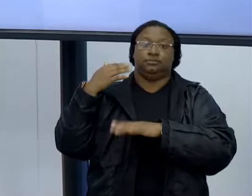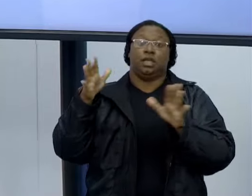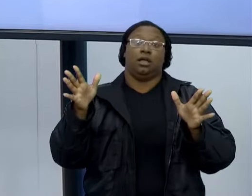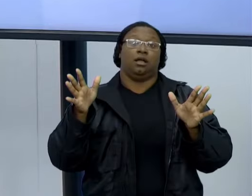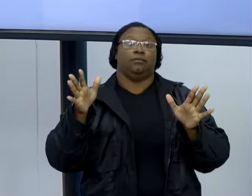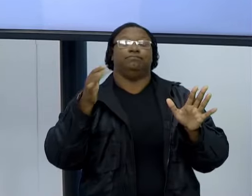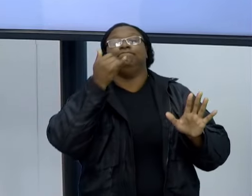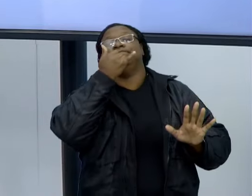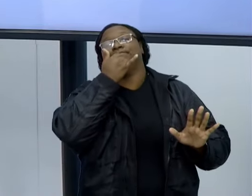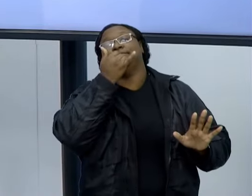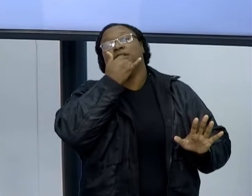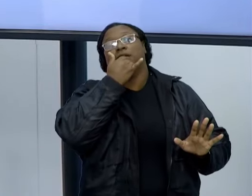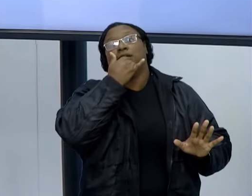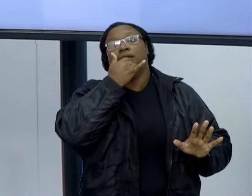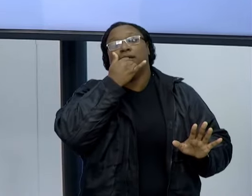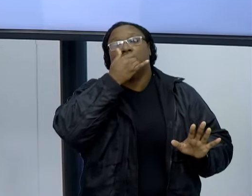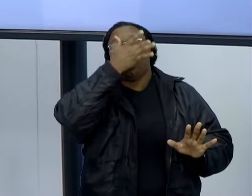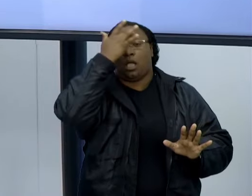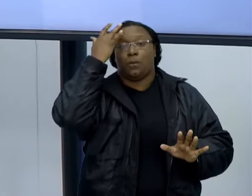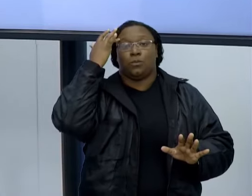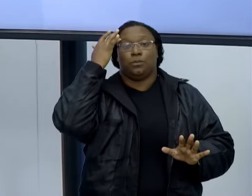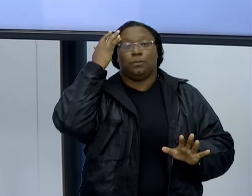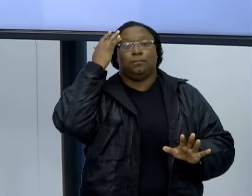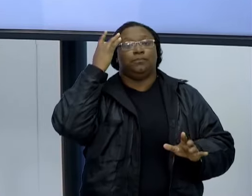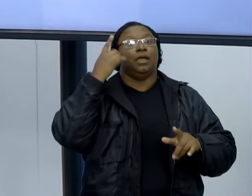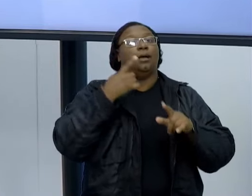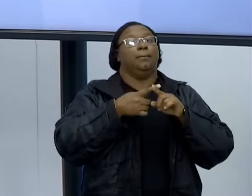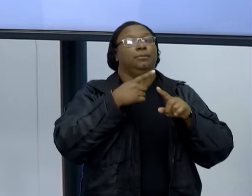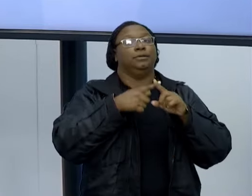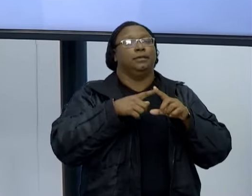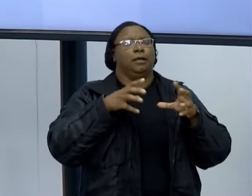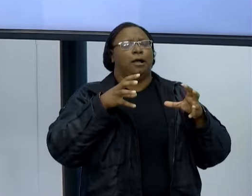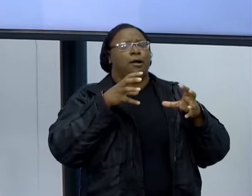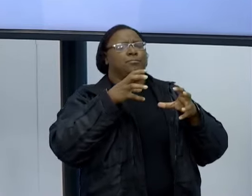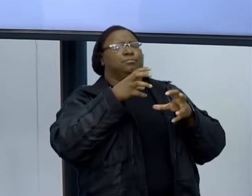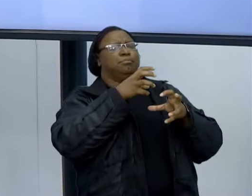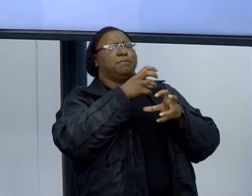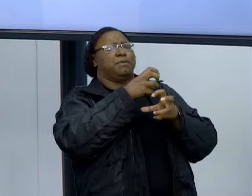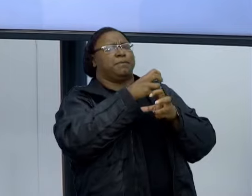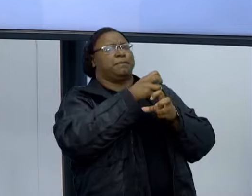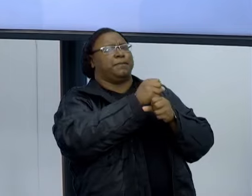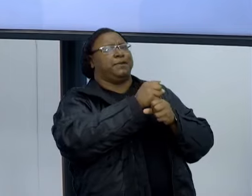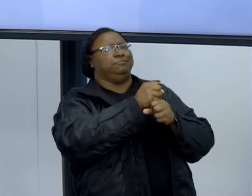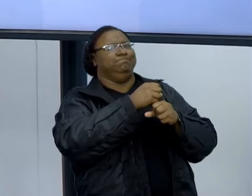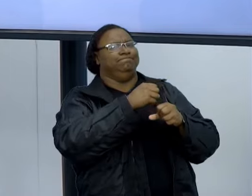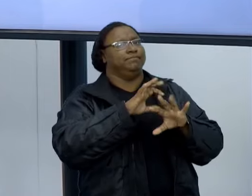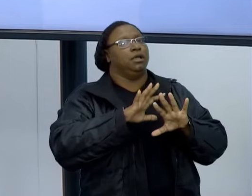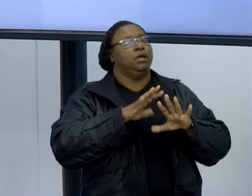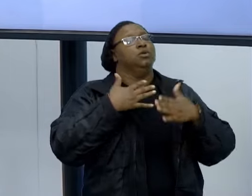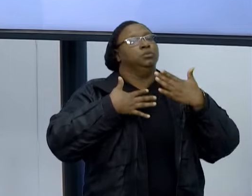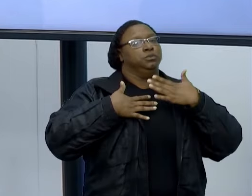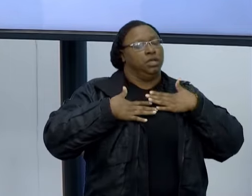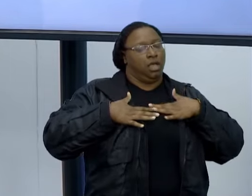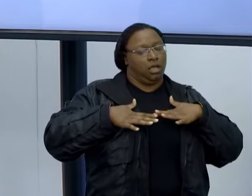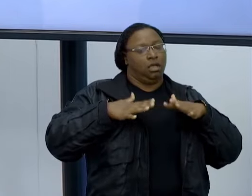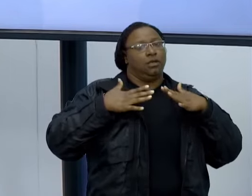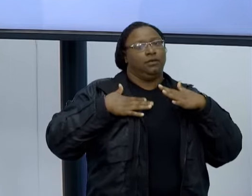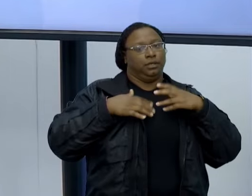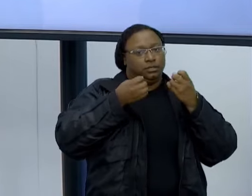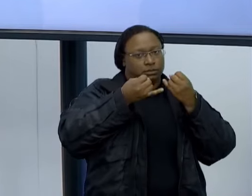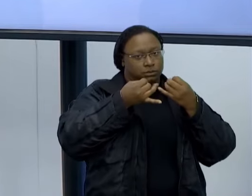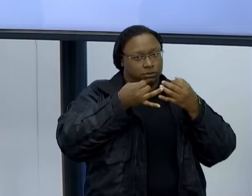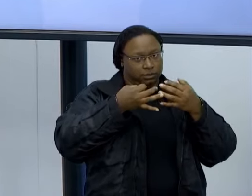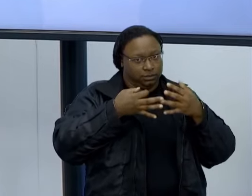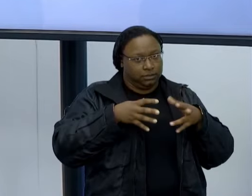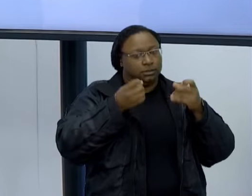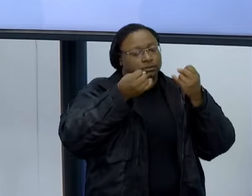com o pessoal, porque talvez eu tenha pegado pesado nos cálculos, mas eu fui devagar, né? Fui explicando passo a passo. A gente vai